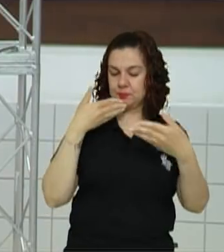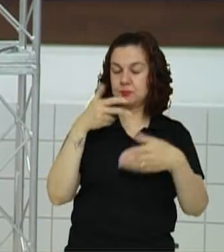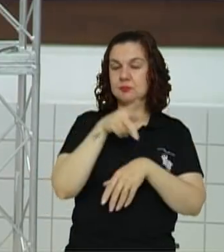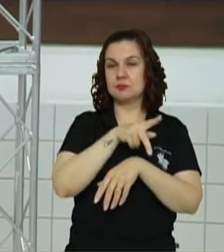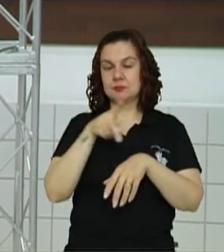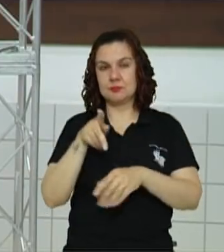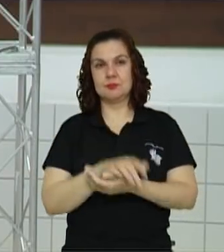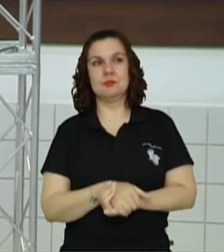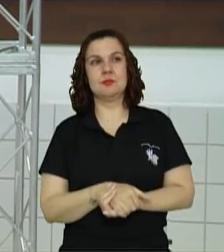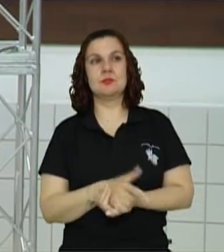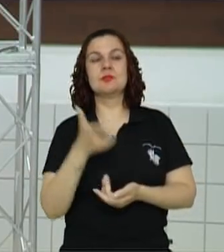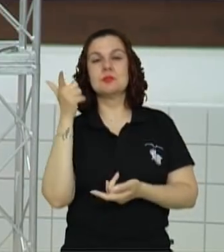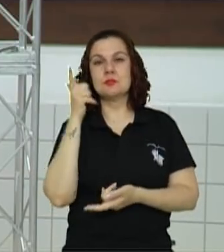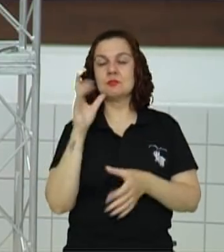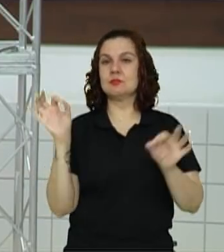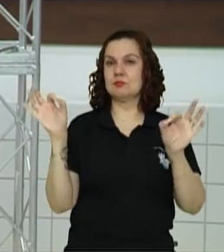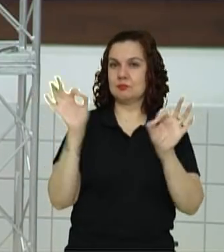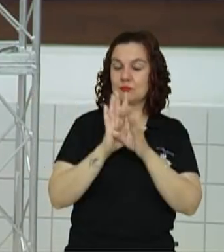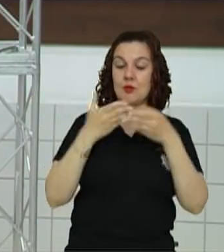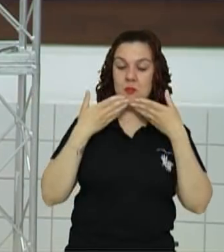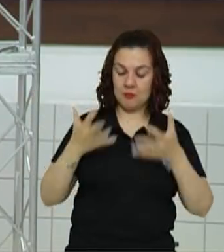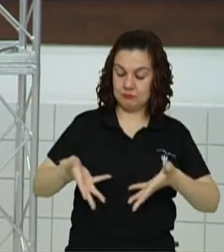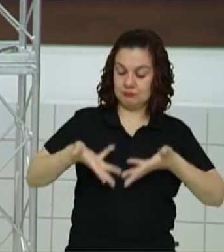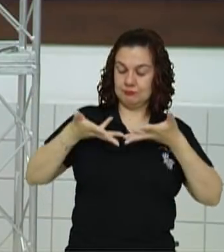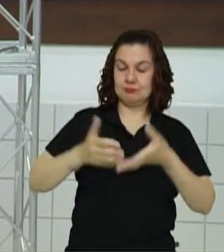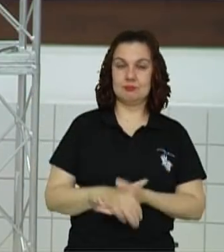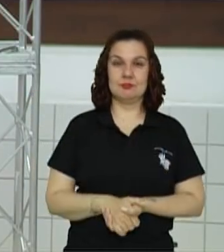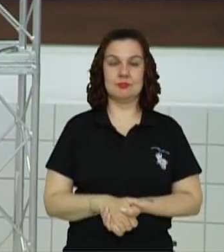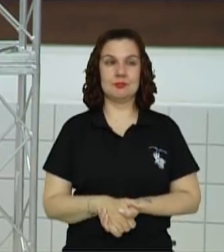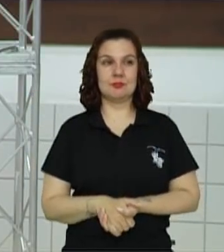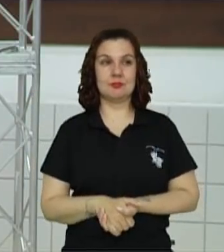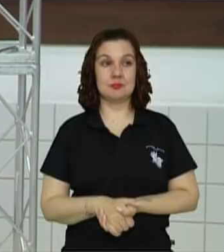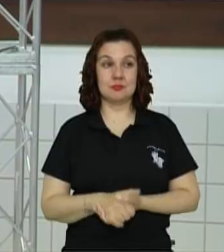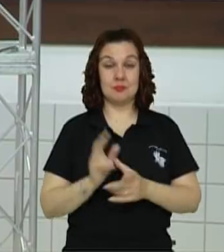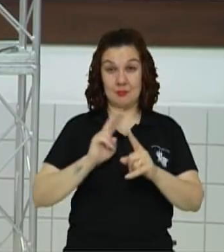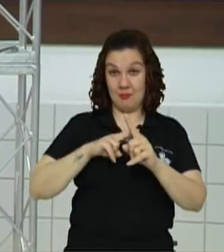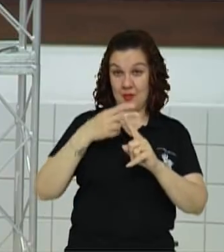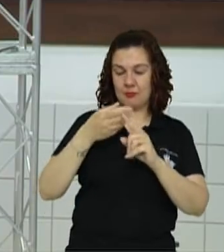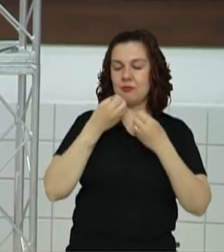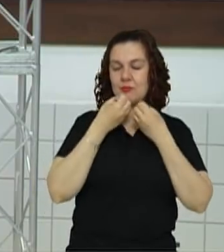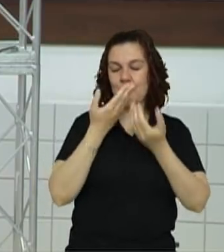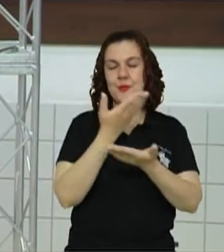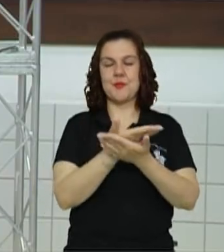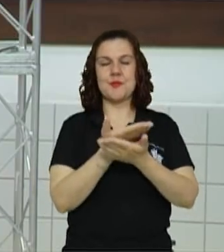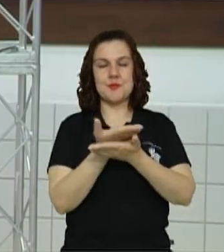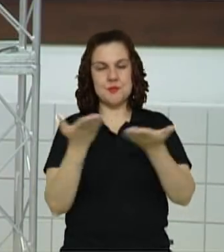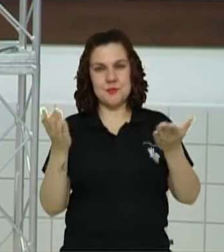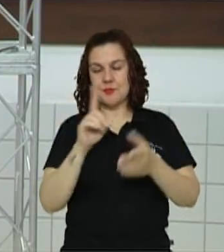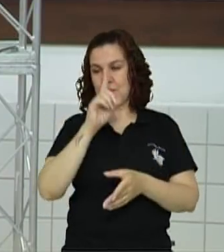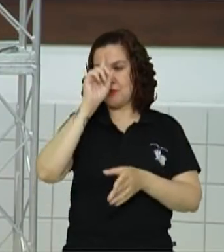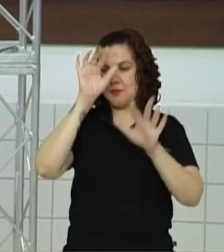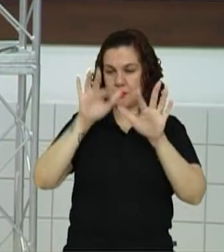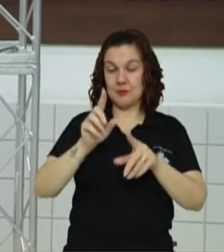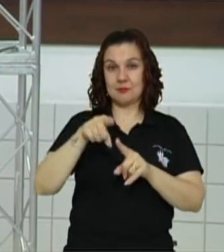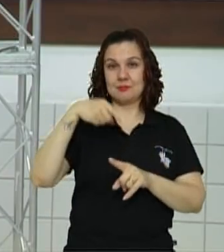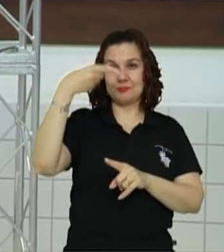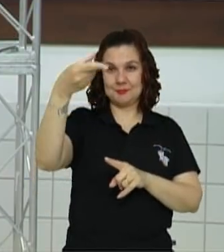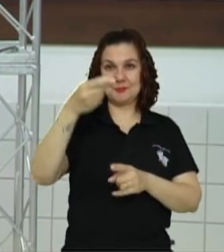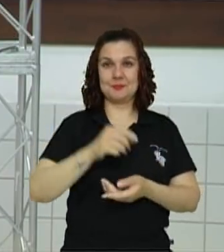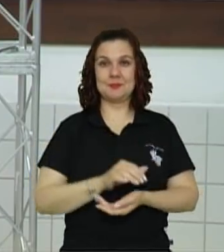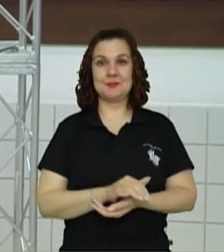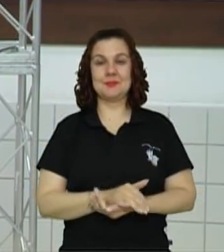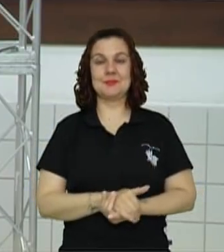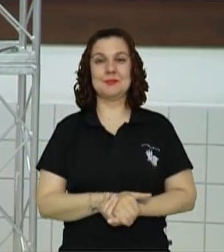professor para que você possa melhorar o seu desempenho. No mais, desejo a vocês bons estudos, fiquem com Deus e até a próxima.